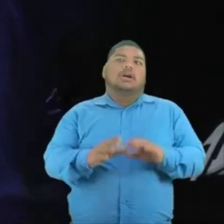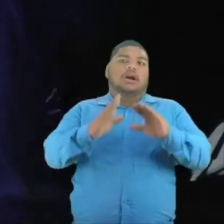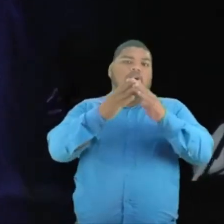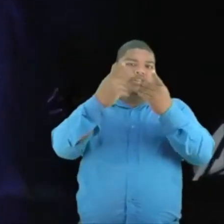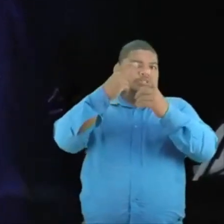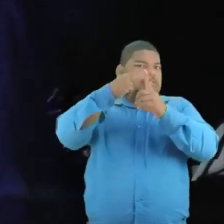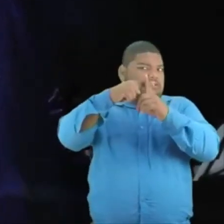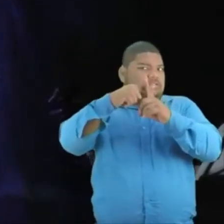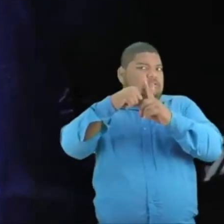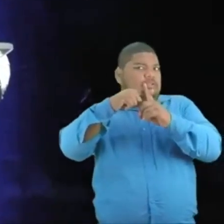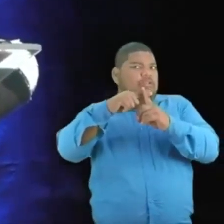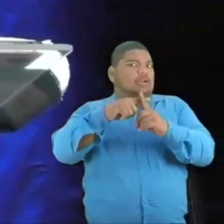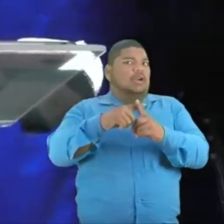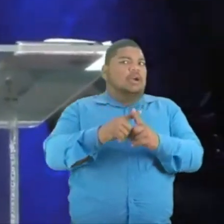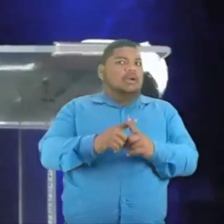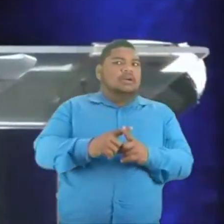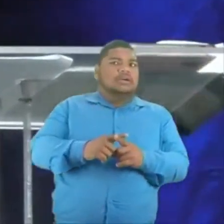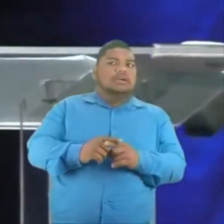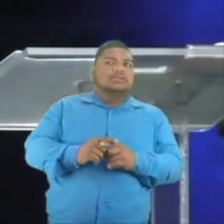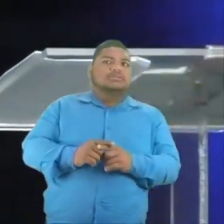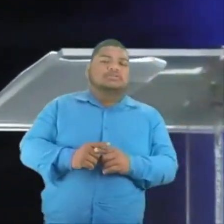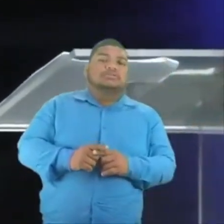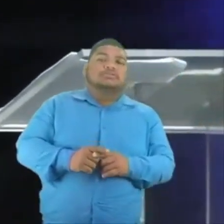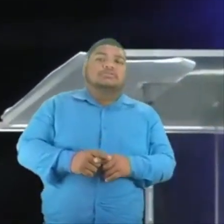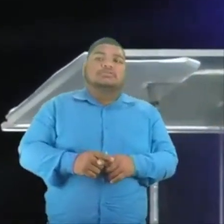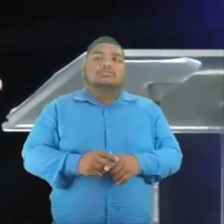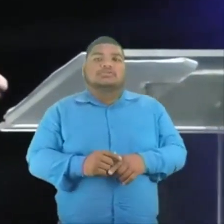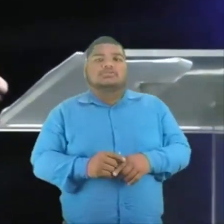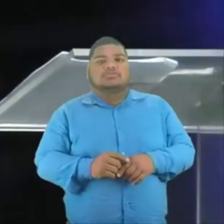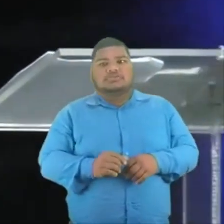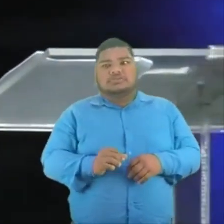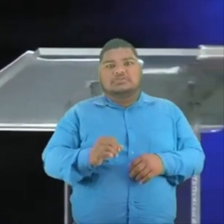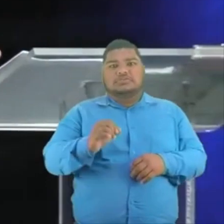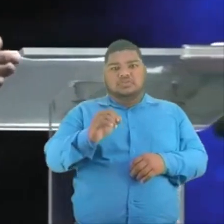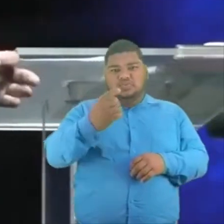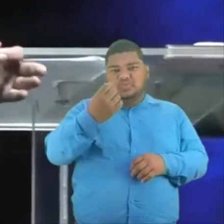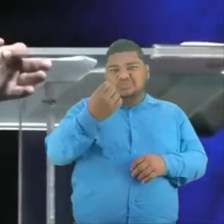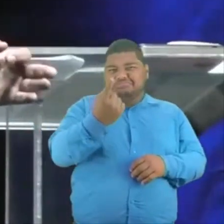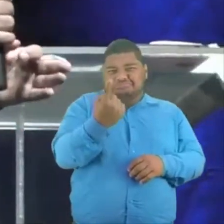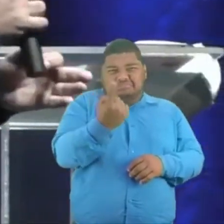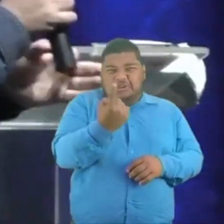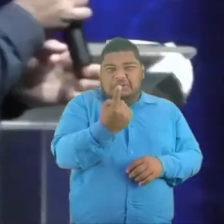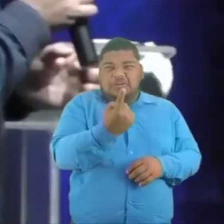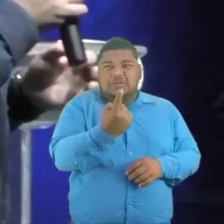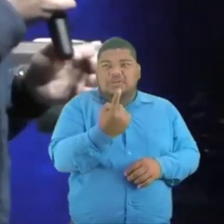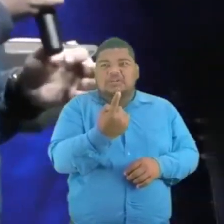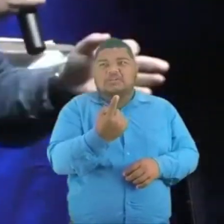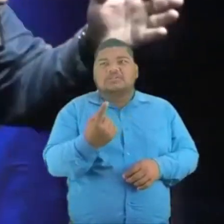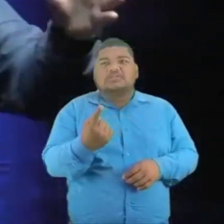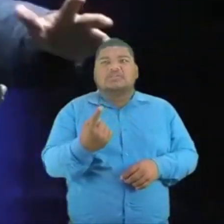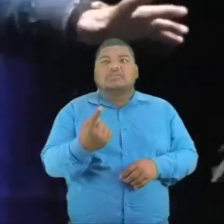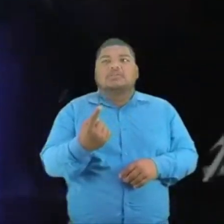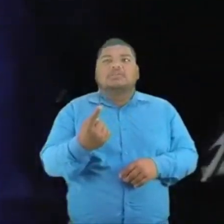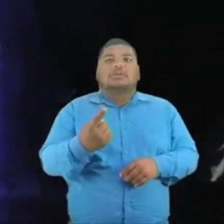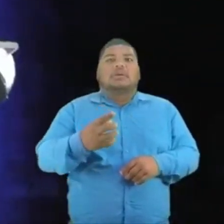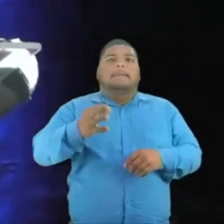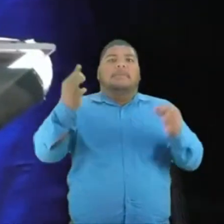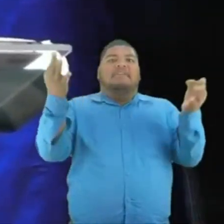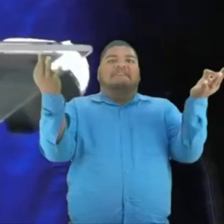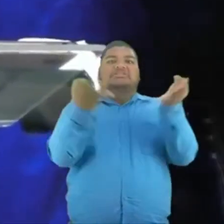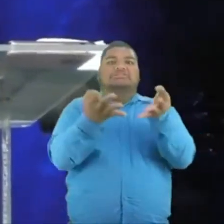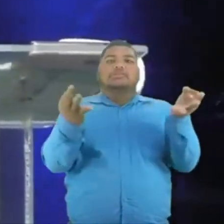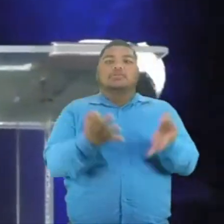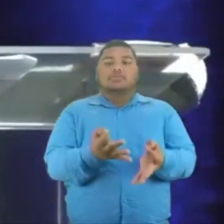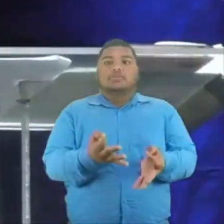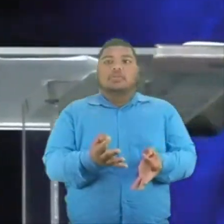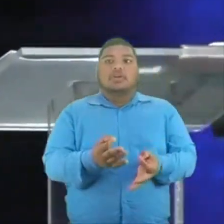a igreja é o último lugar da face da terra que você deve cobrar a perfeição. Pastor, pelo